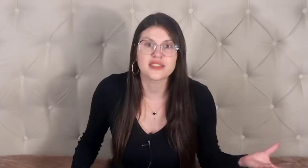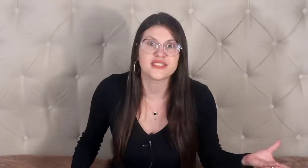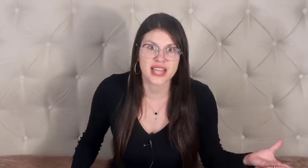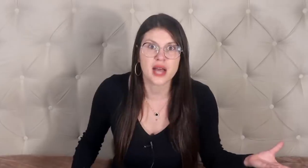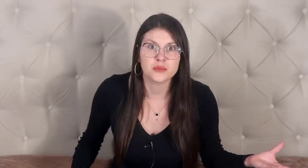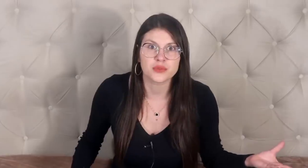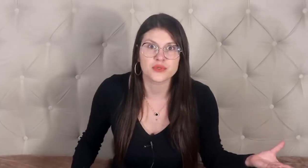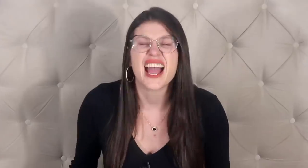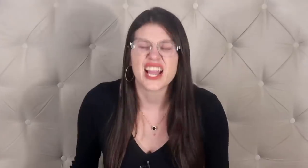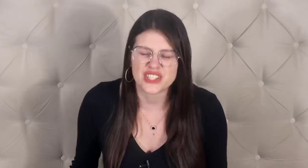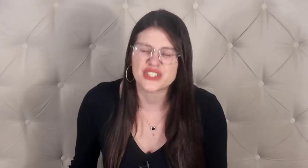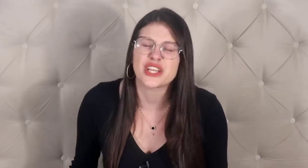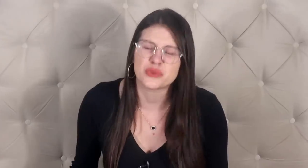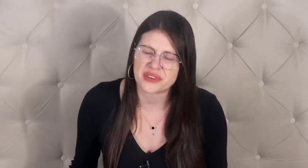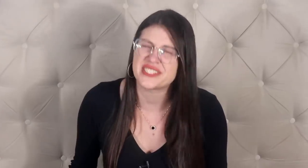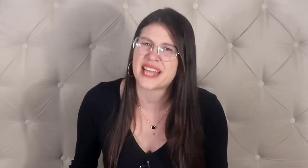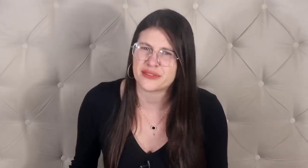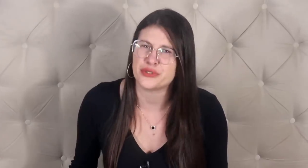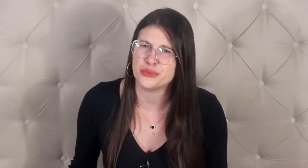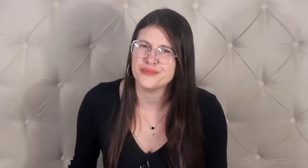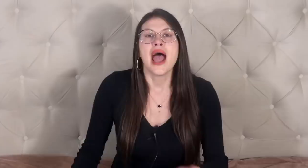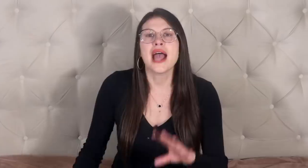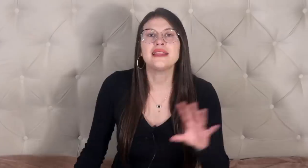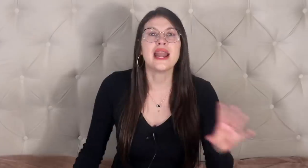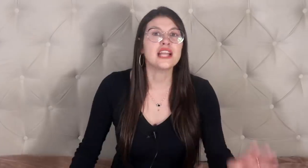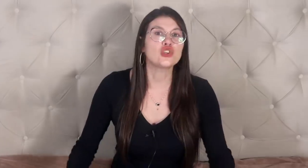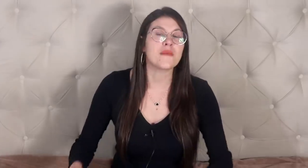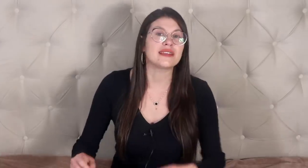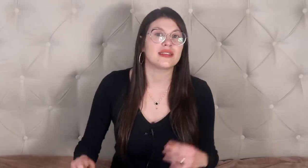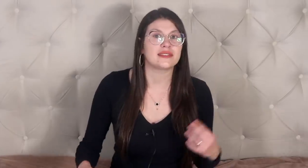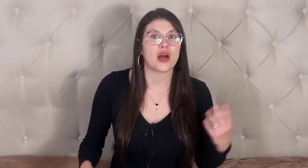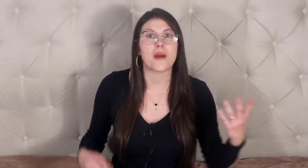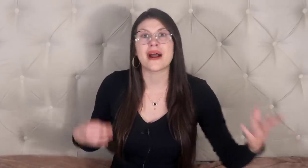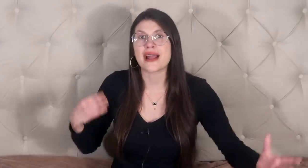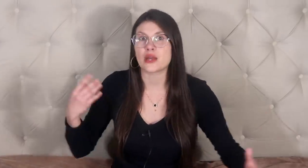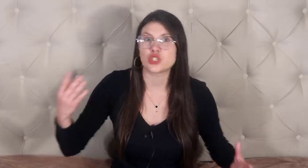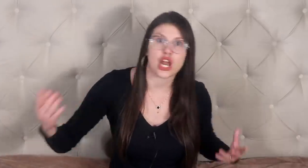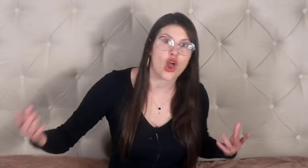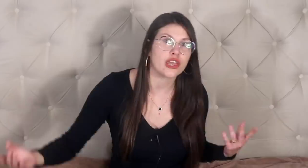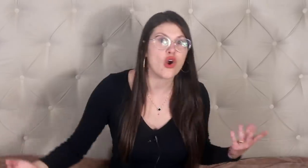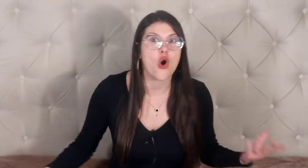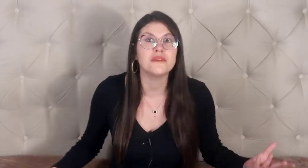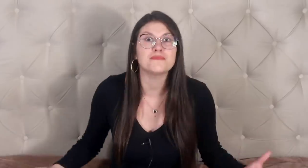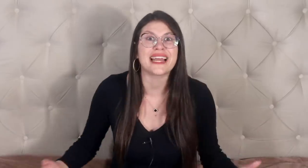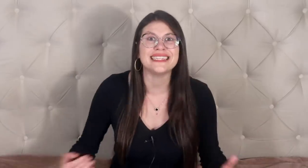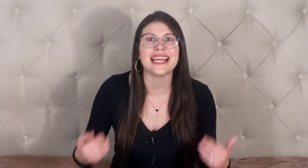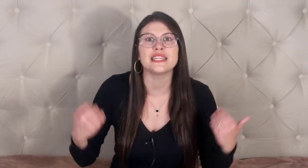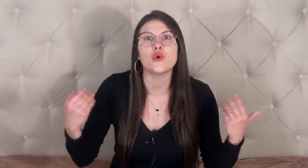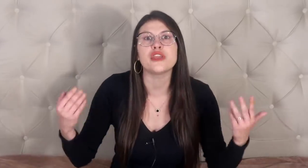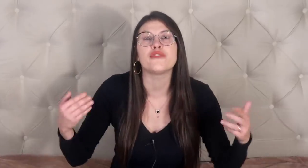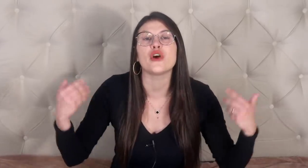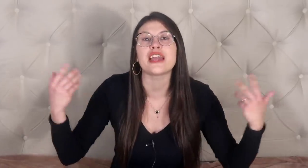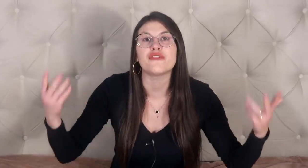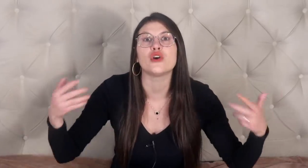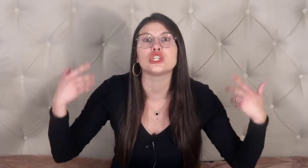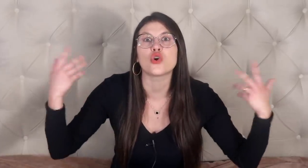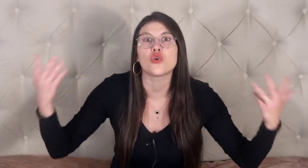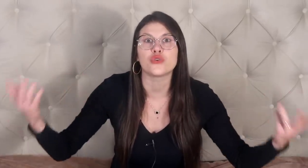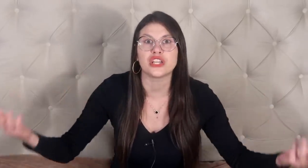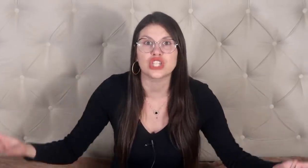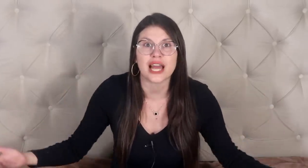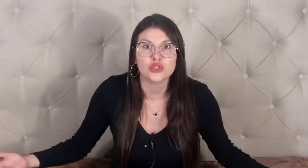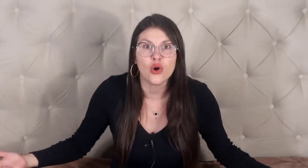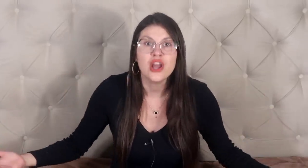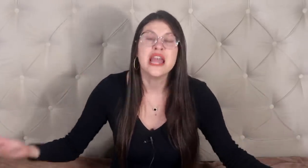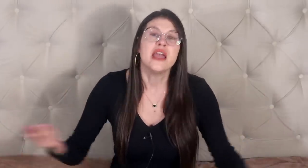desmoralização. Nós avisamos? A gente tentou avisar, viu? A internet começa então a bancar o Sherlock Holmes para entender o que foi que a Folha